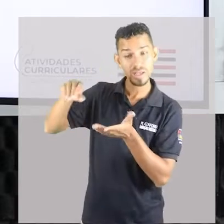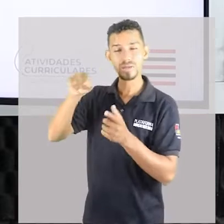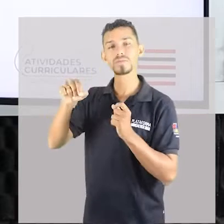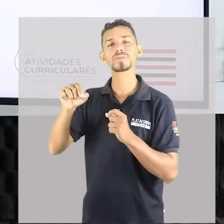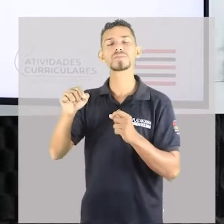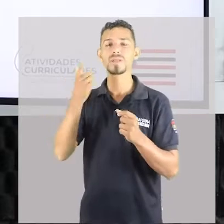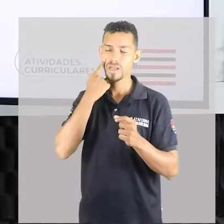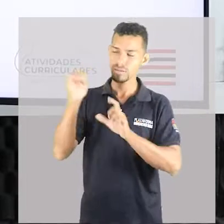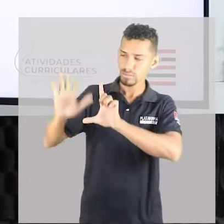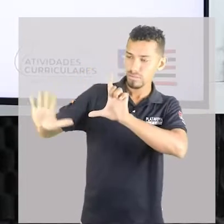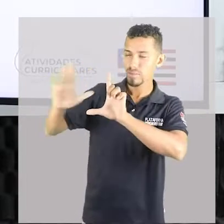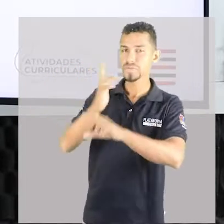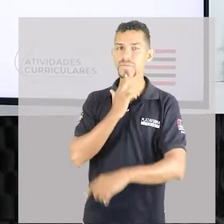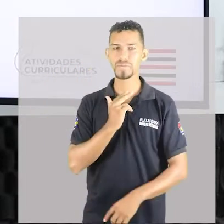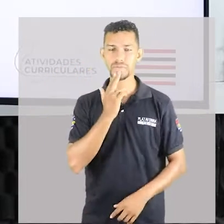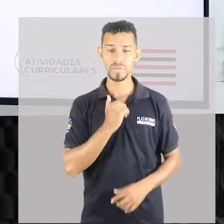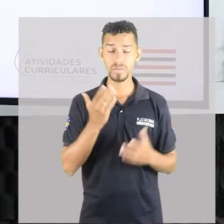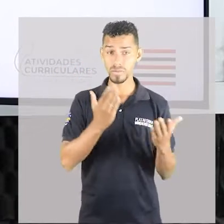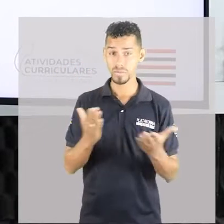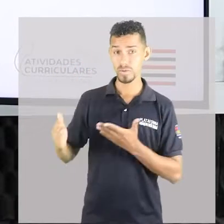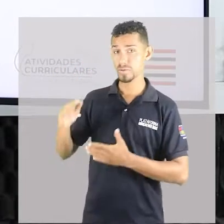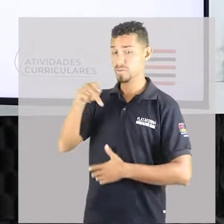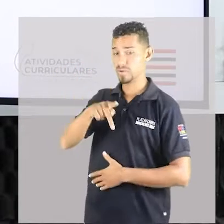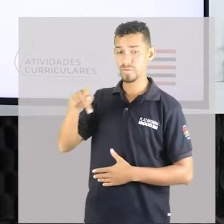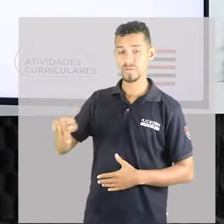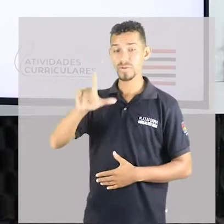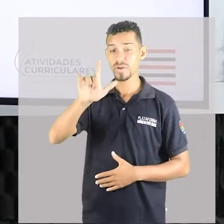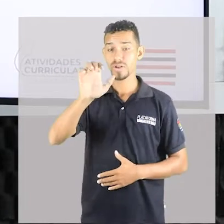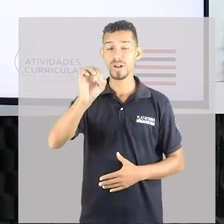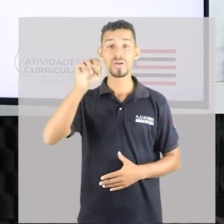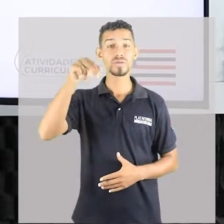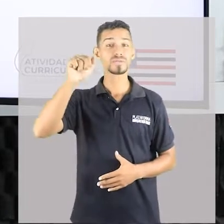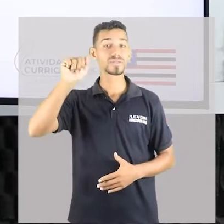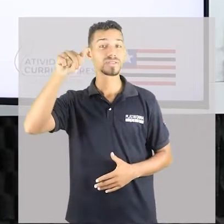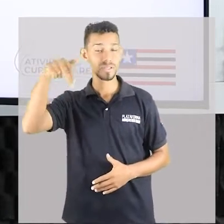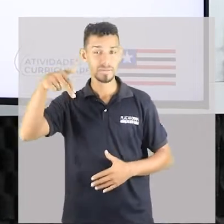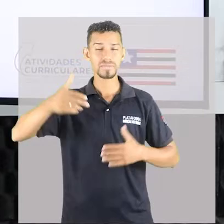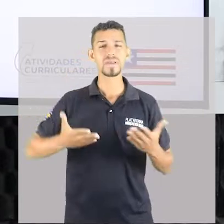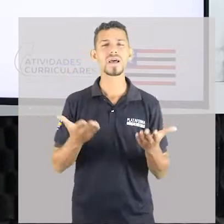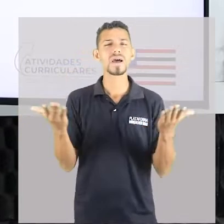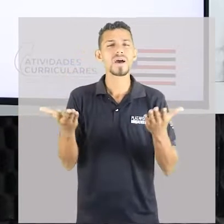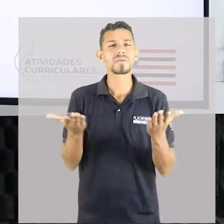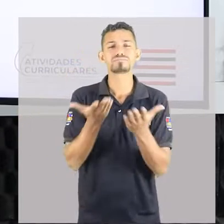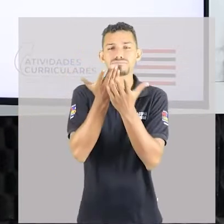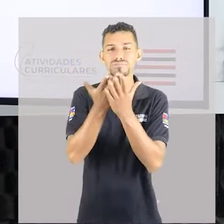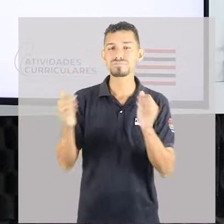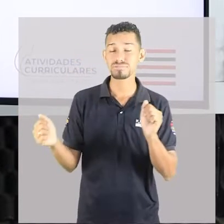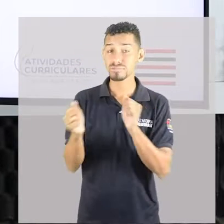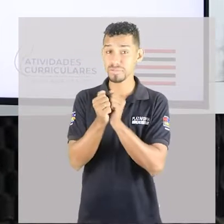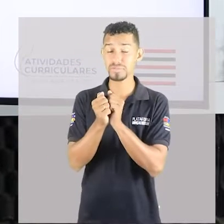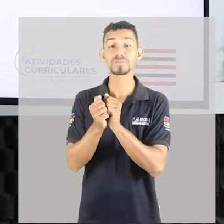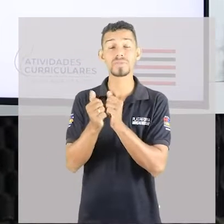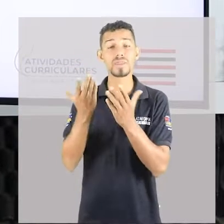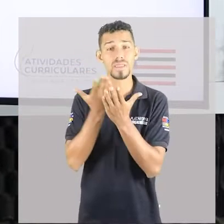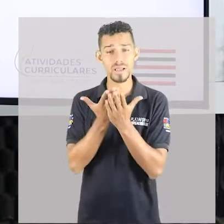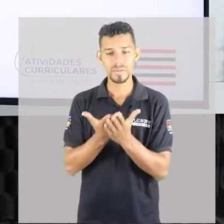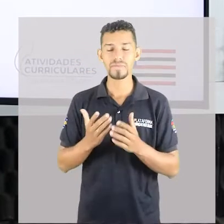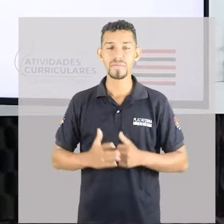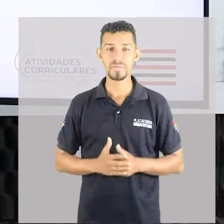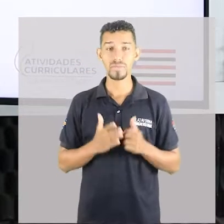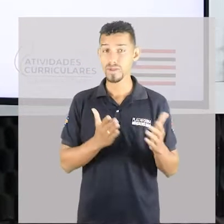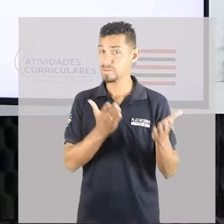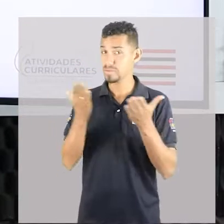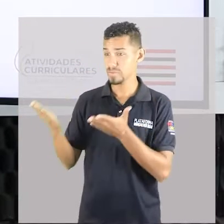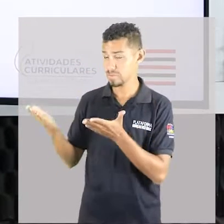plataforma Gonçalves Dias. Sou o professor Leonan Rodrigues, de História, e vamos então estar aqui com vocês nesta aula. Aqui no